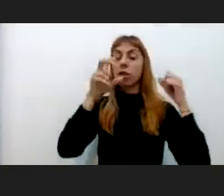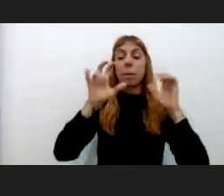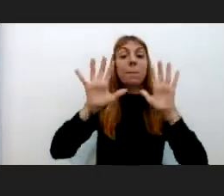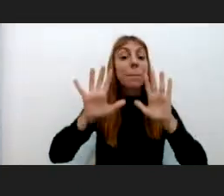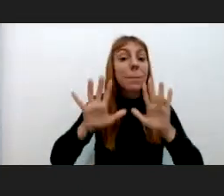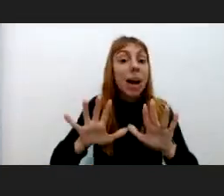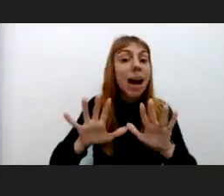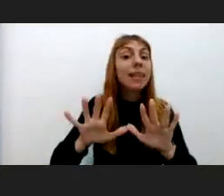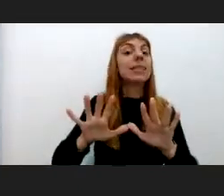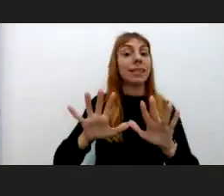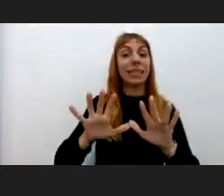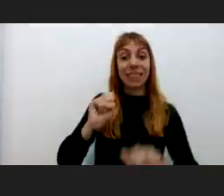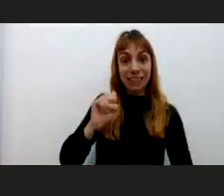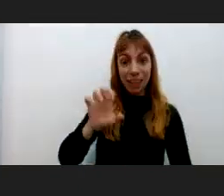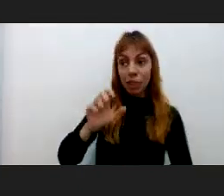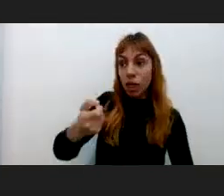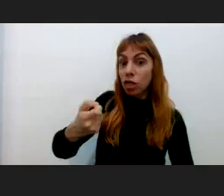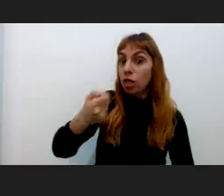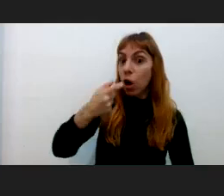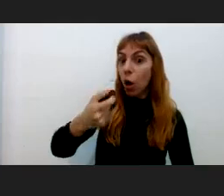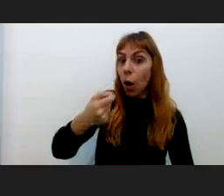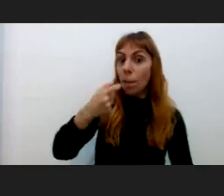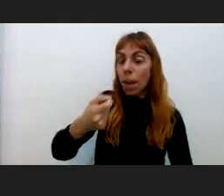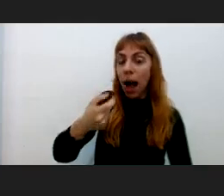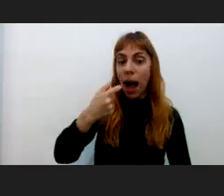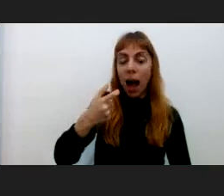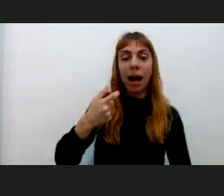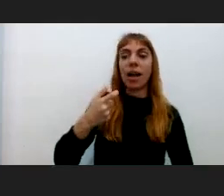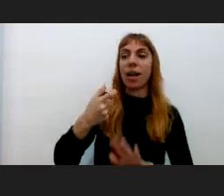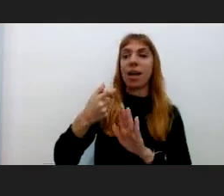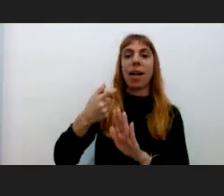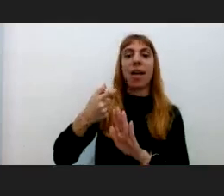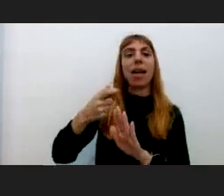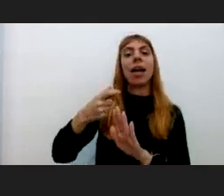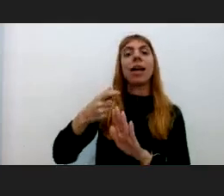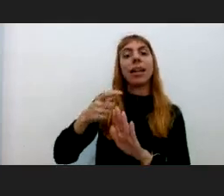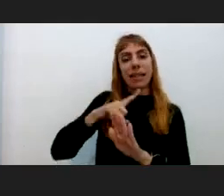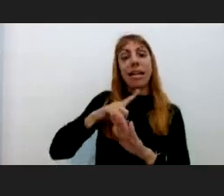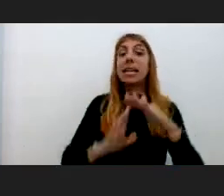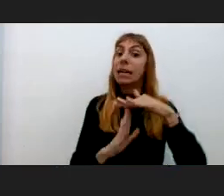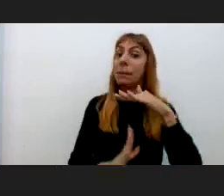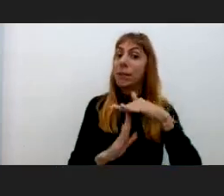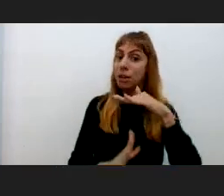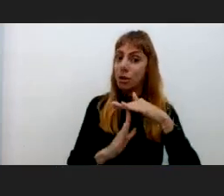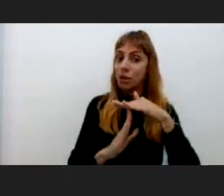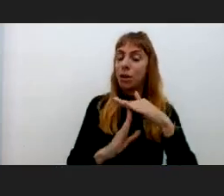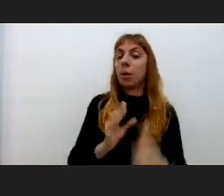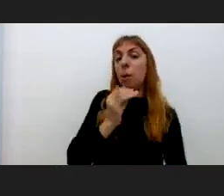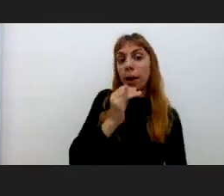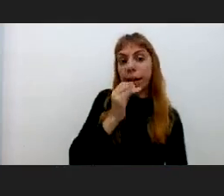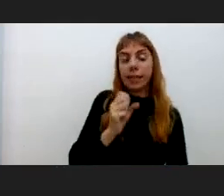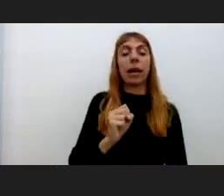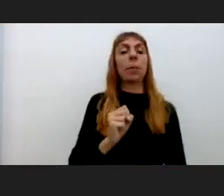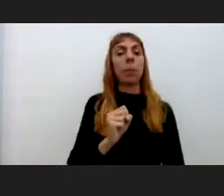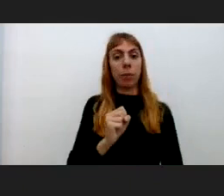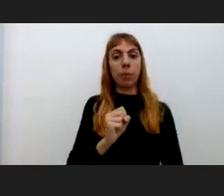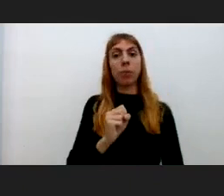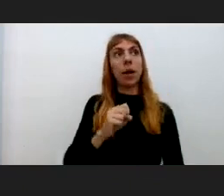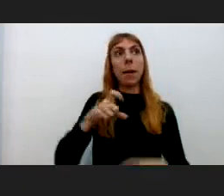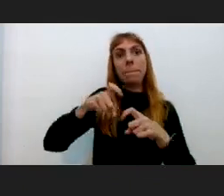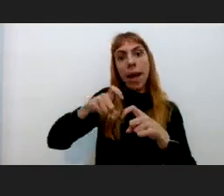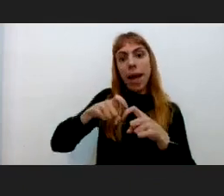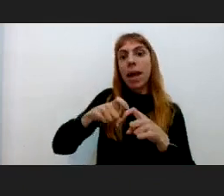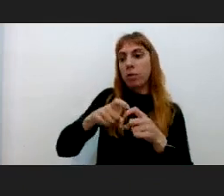hormônios, sem ser uma reposição necessária, né, quando são usados com esse objetivo,